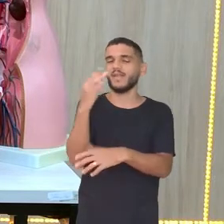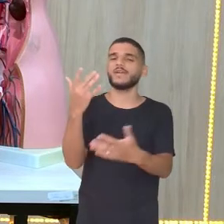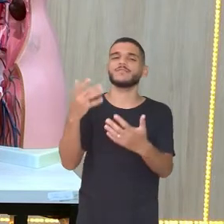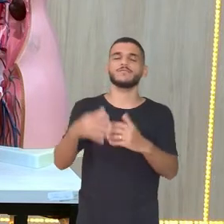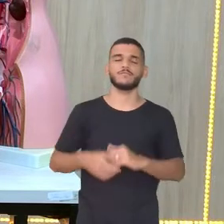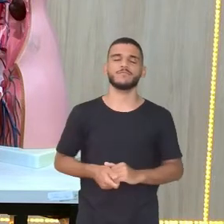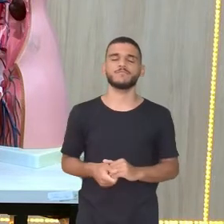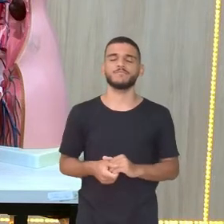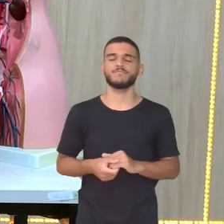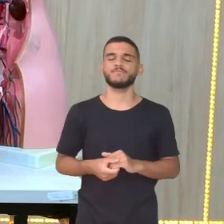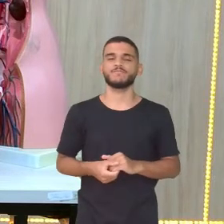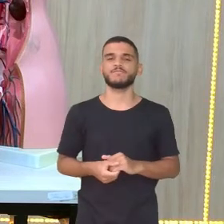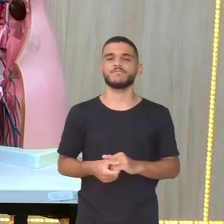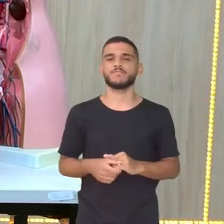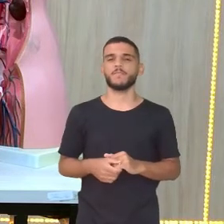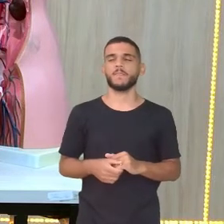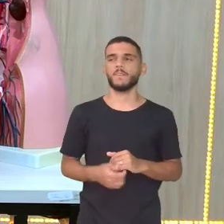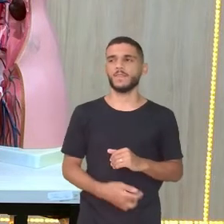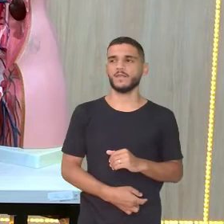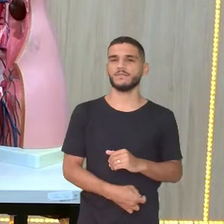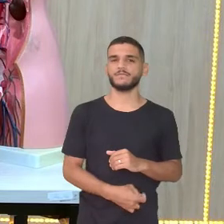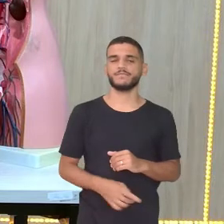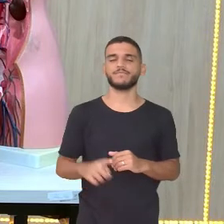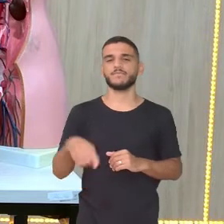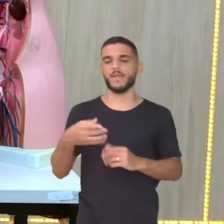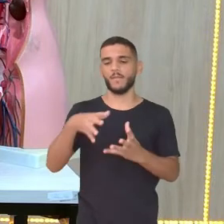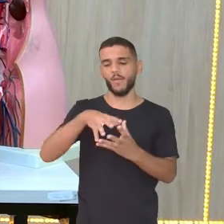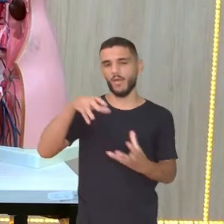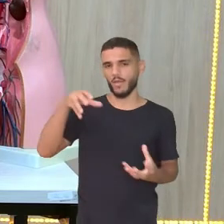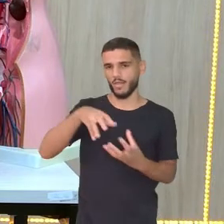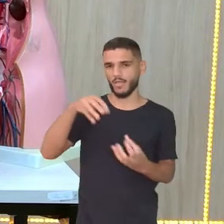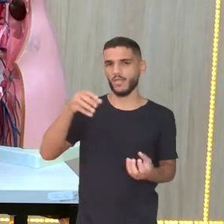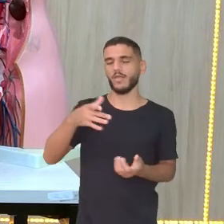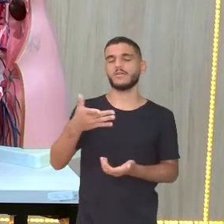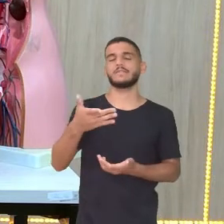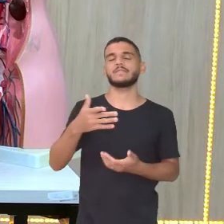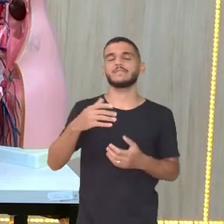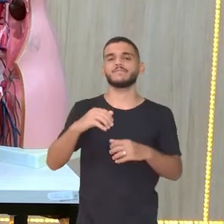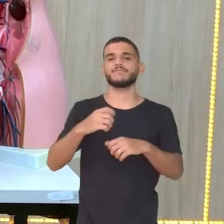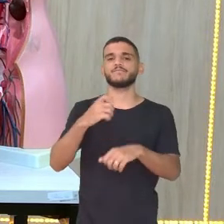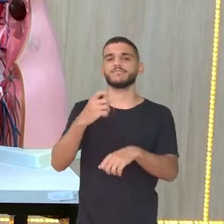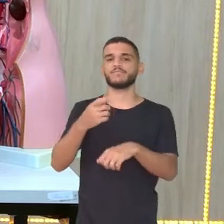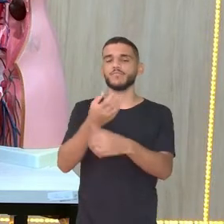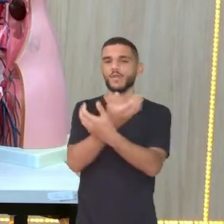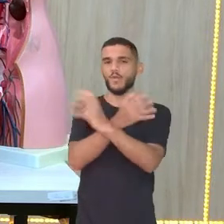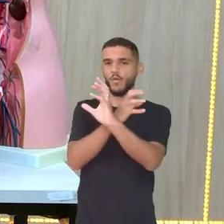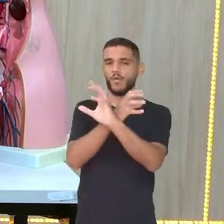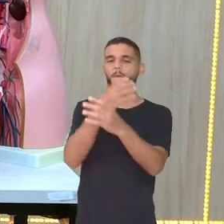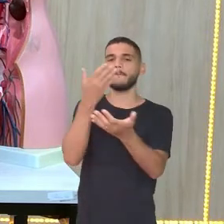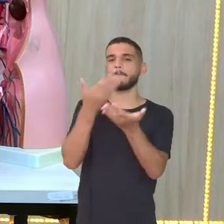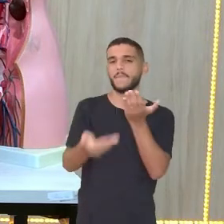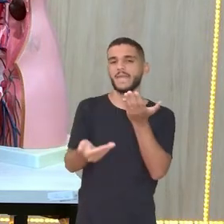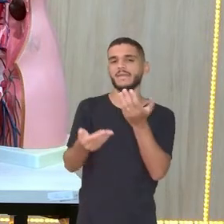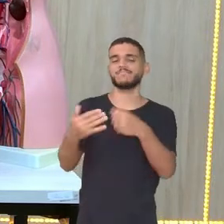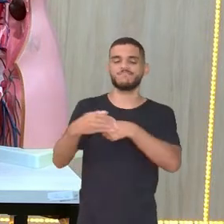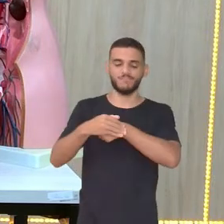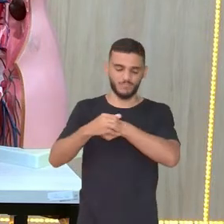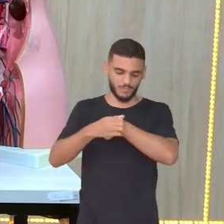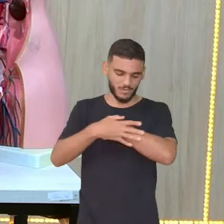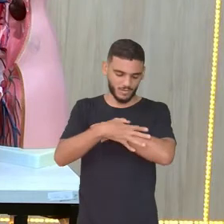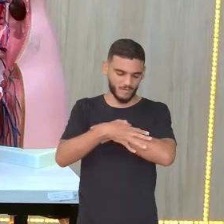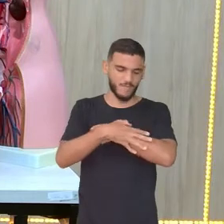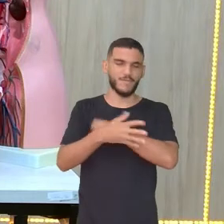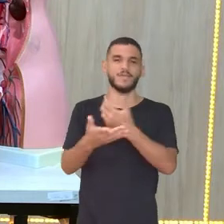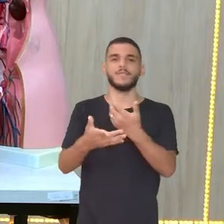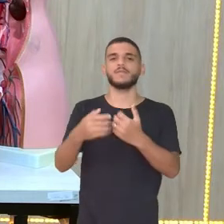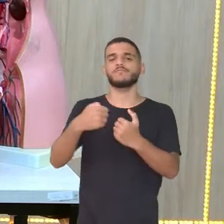avançada, o que é que vai acontecer? Esses ossos perdem essa quase total, essa fibra colágena, e aí os idosos precisam de mais